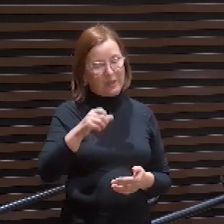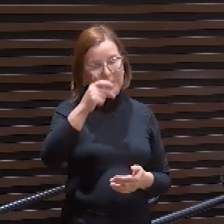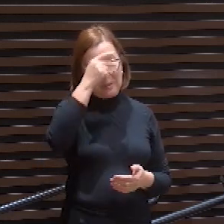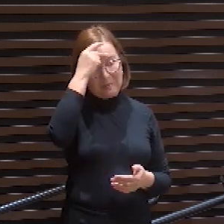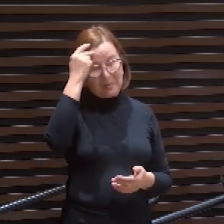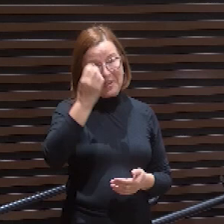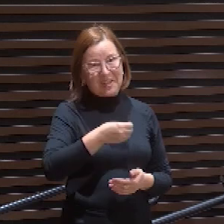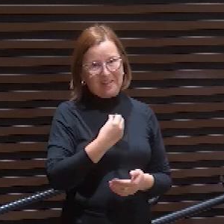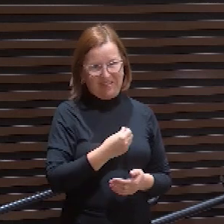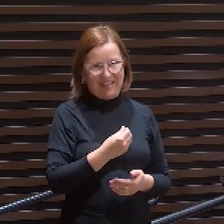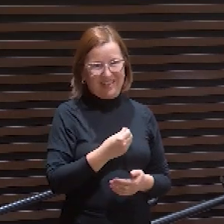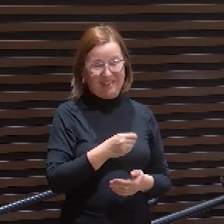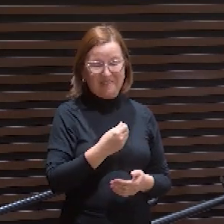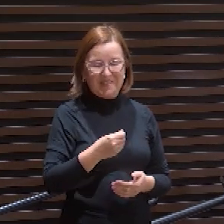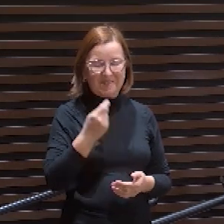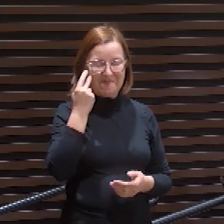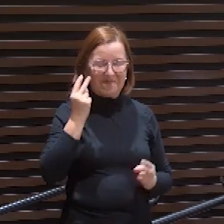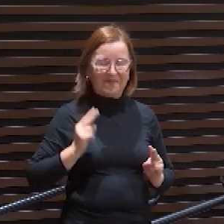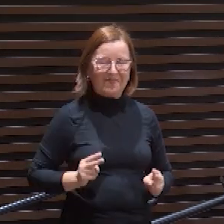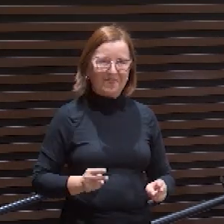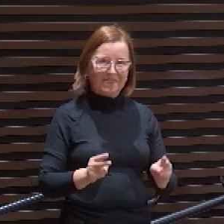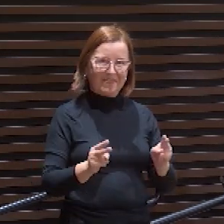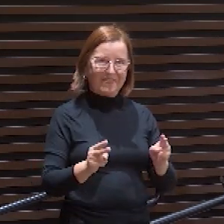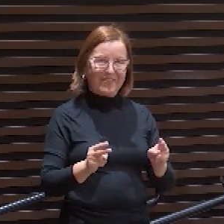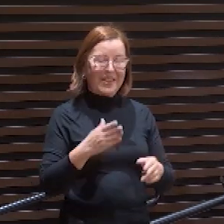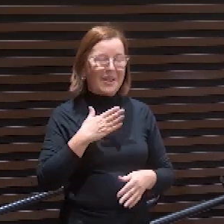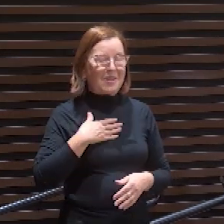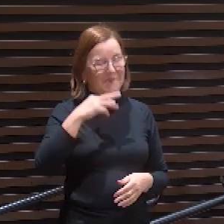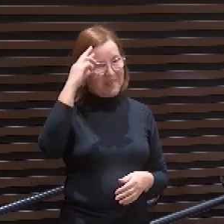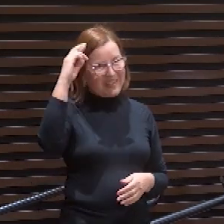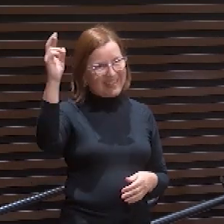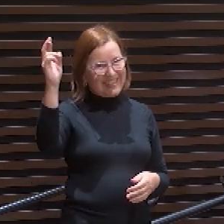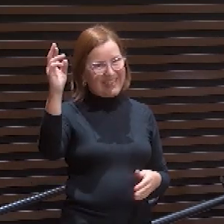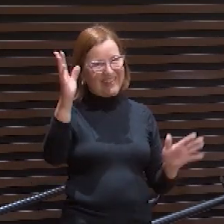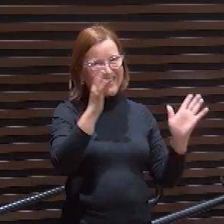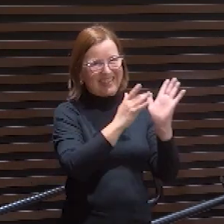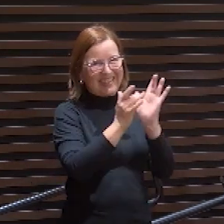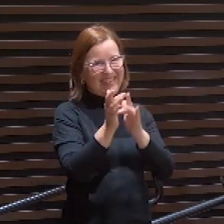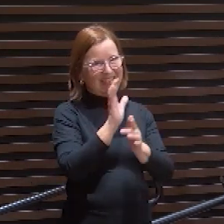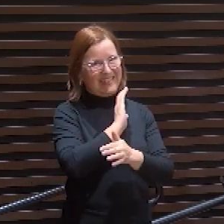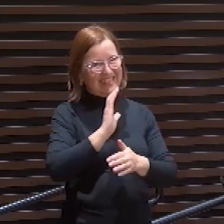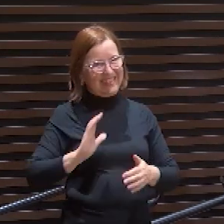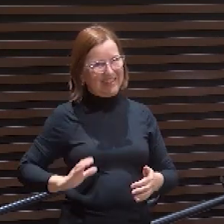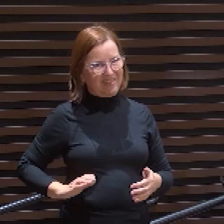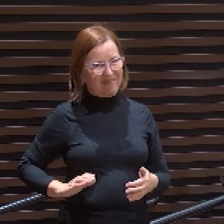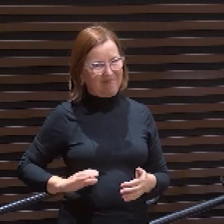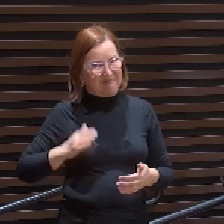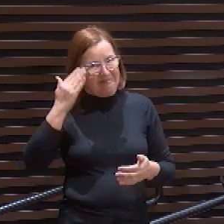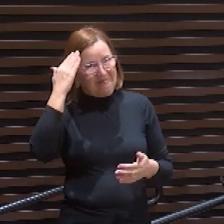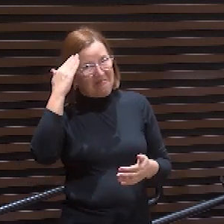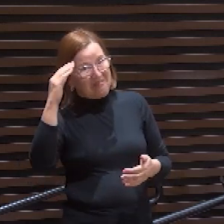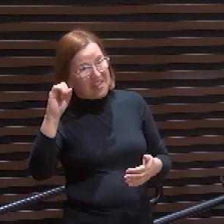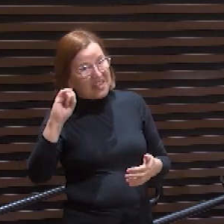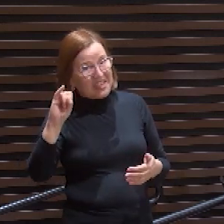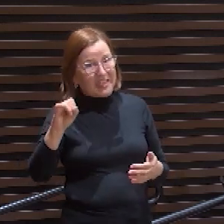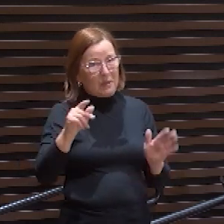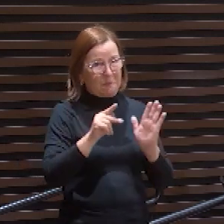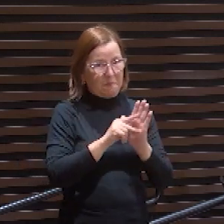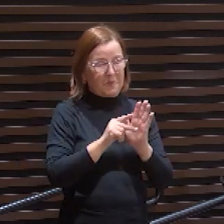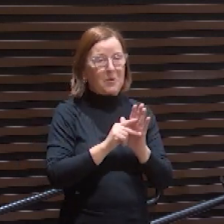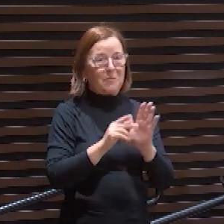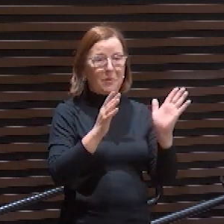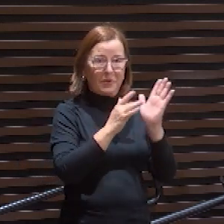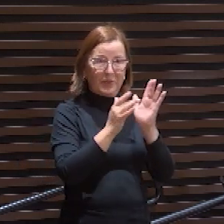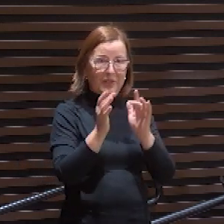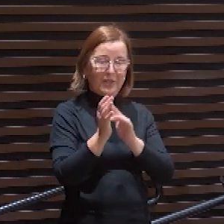e vive para sempre é o meu Senhor Jesus Cristo. Será que é o próprio Jesus que é esse Melquisedeque?